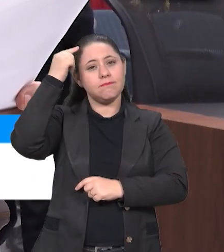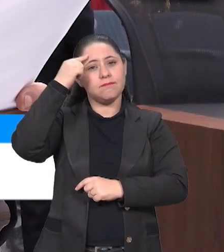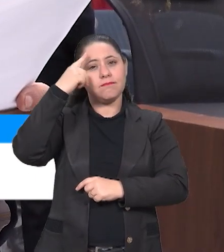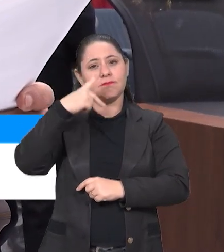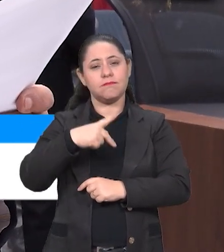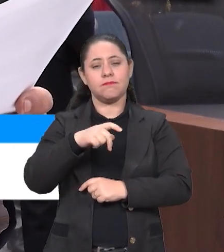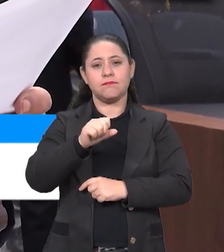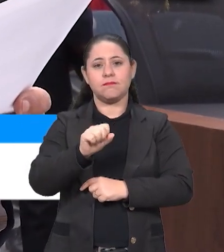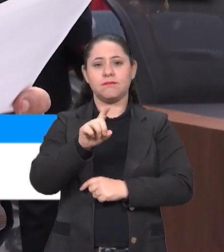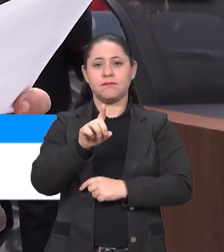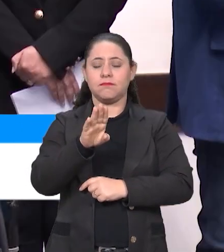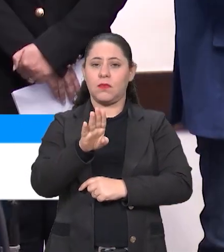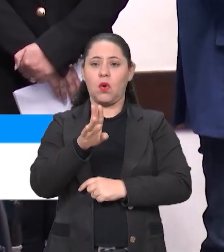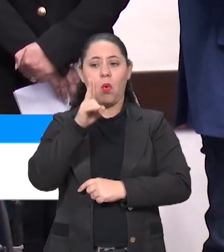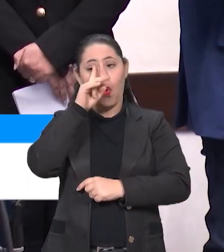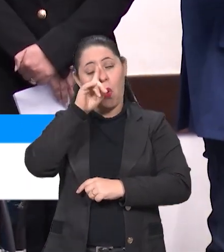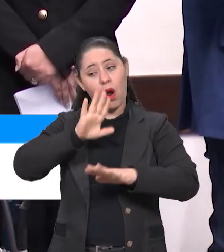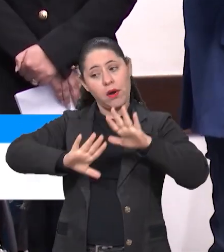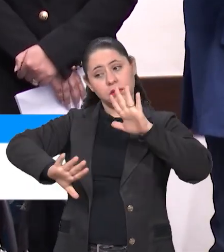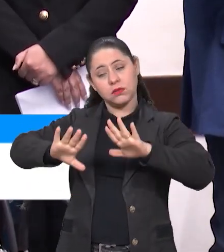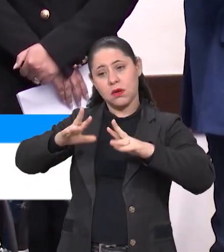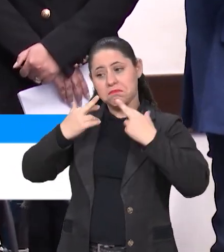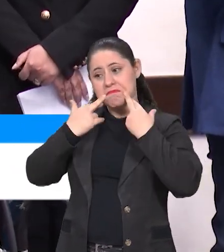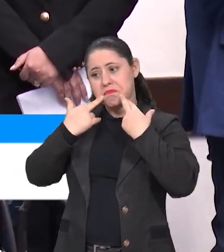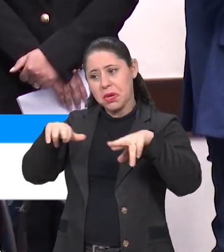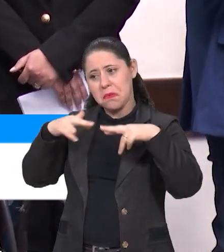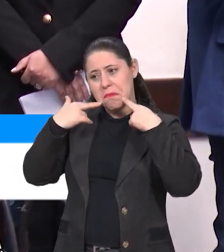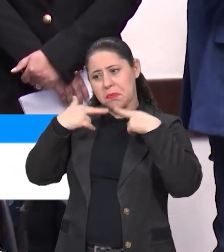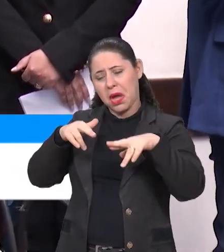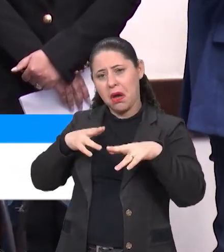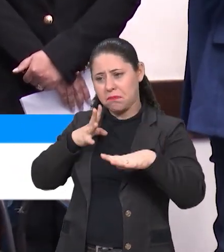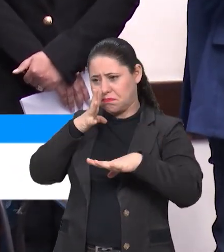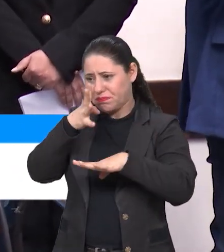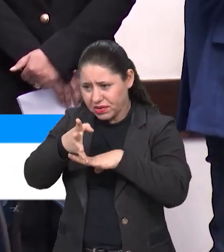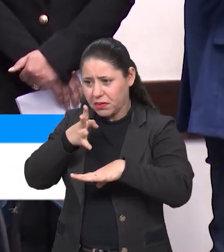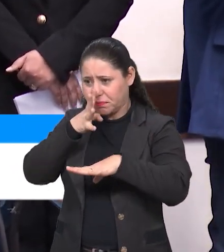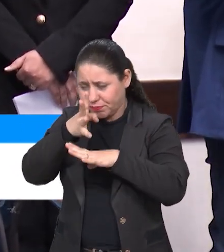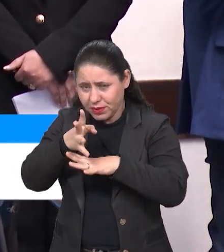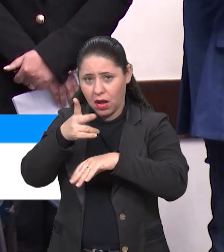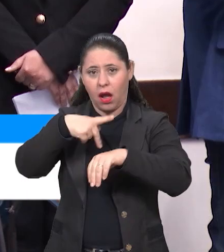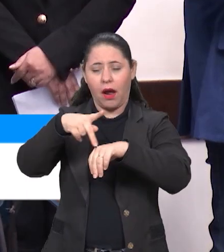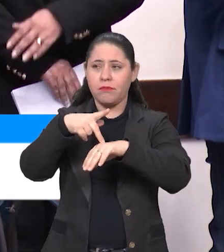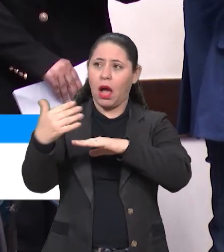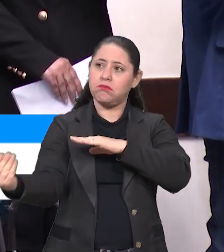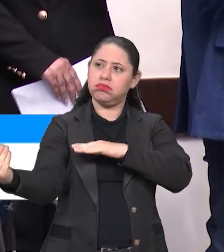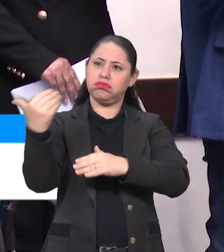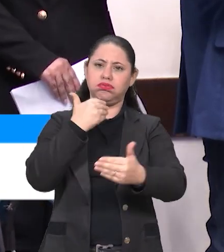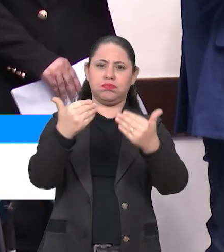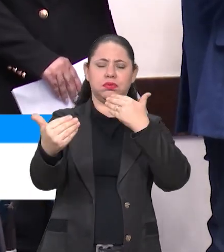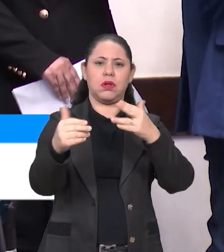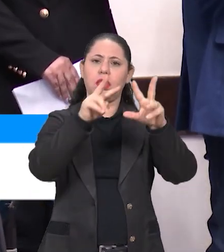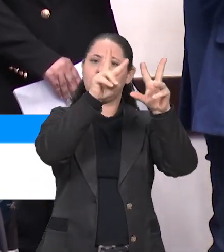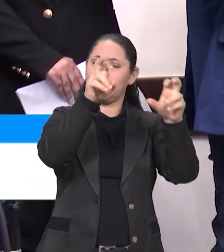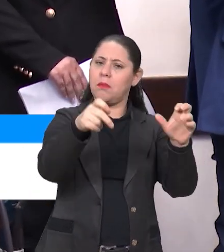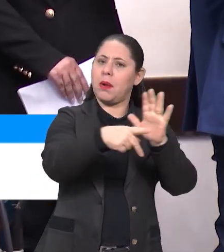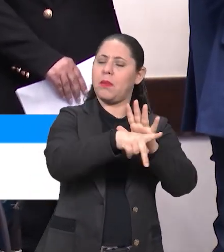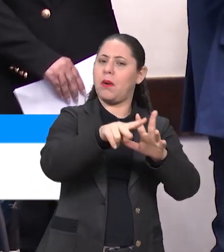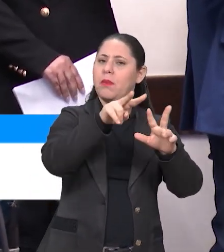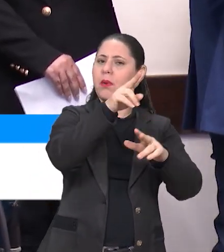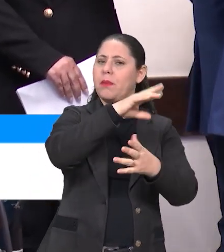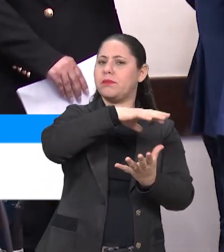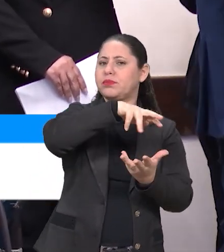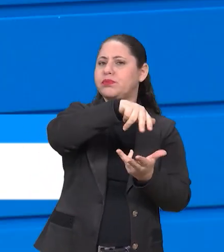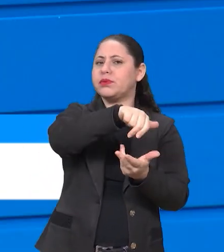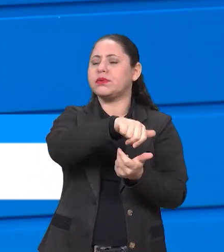Zé Teixeira, do PSDB, pediu cautela e criticou o excesso de interferência internacional em pautas ambientais